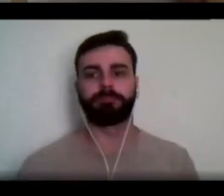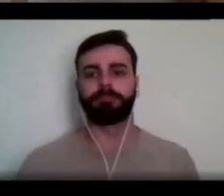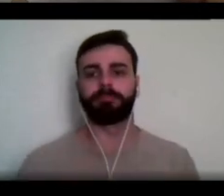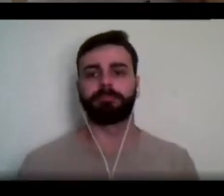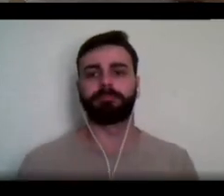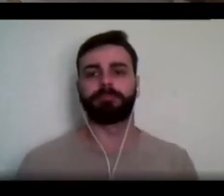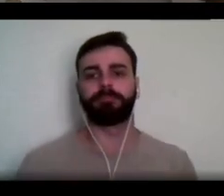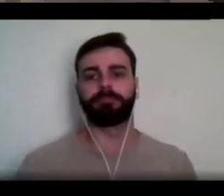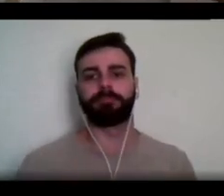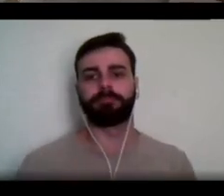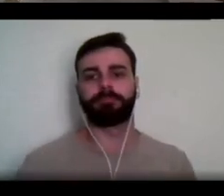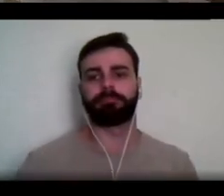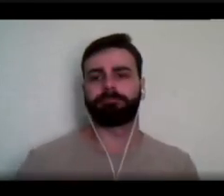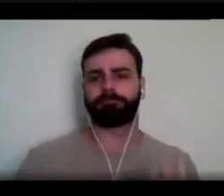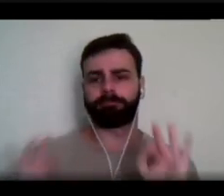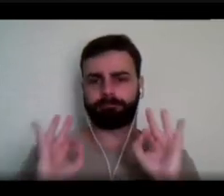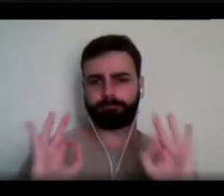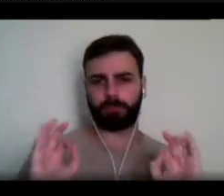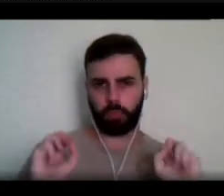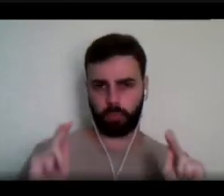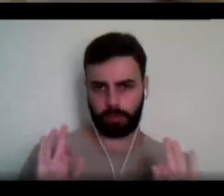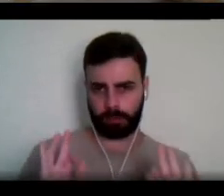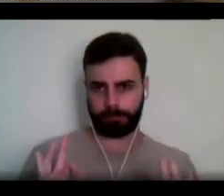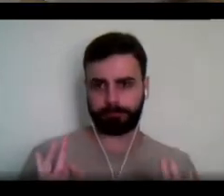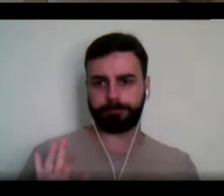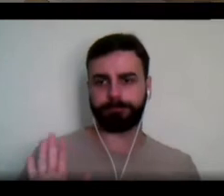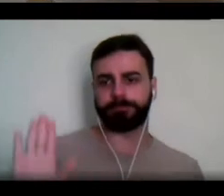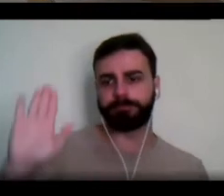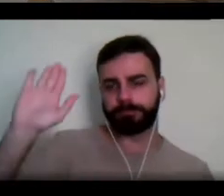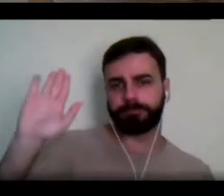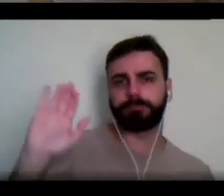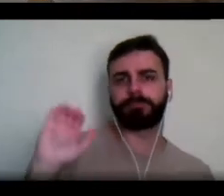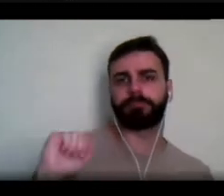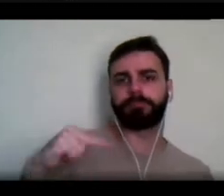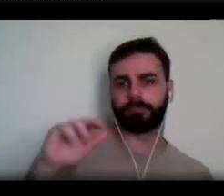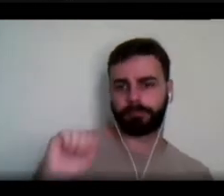Tá certo, pessoal? Professora, Oi.